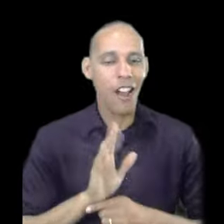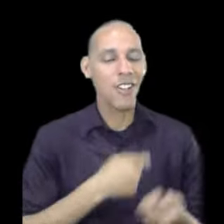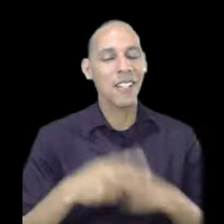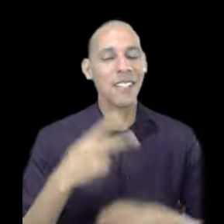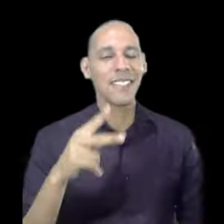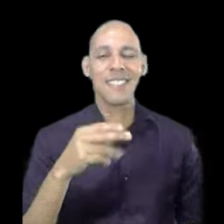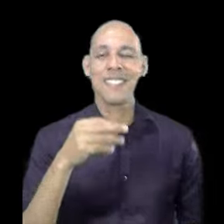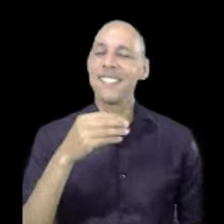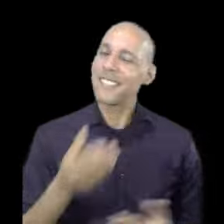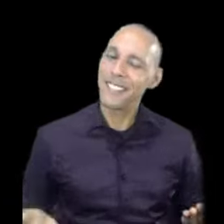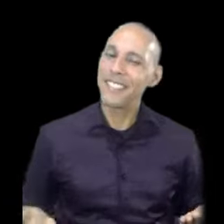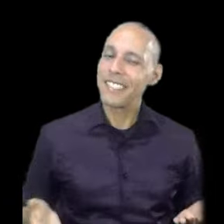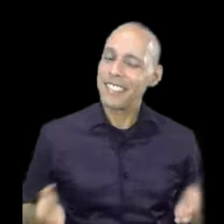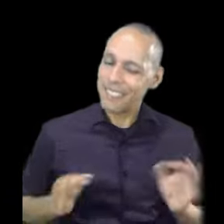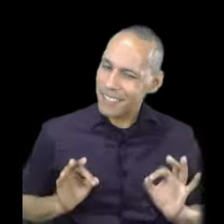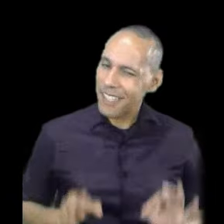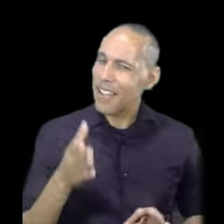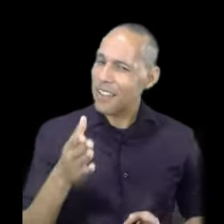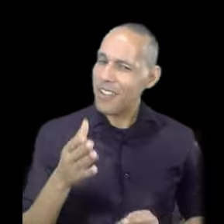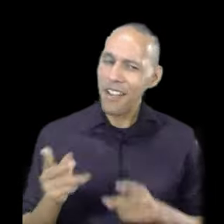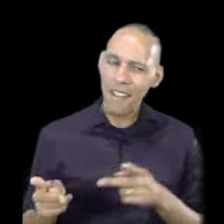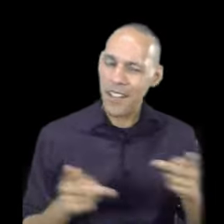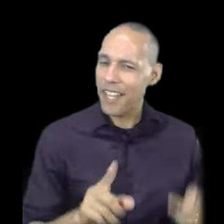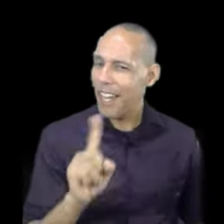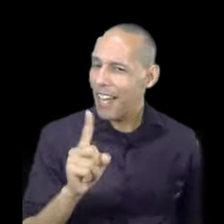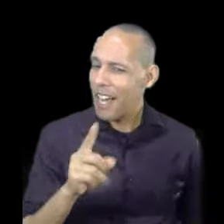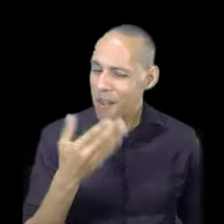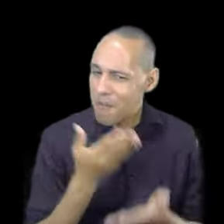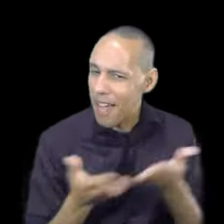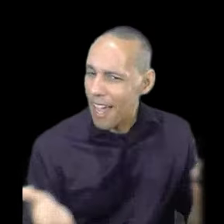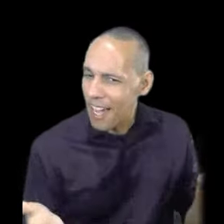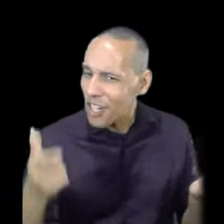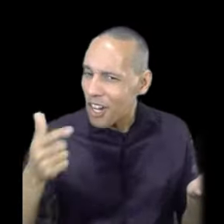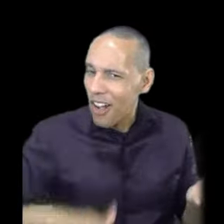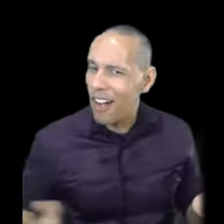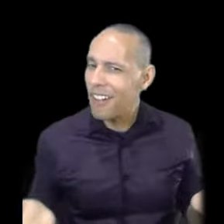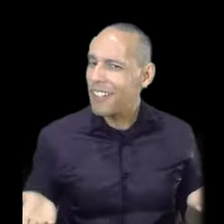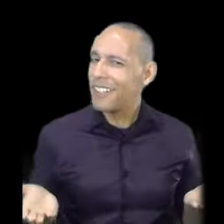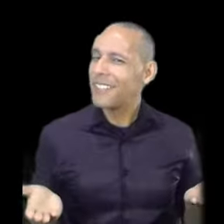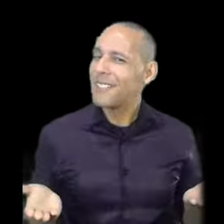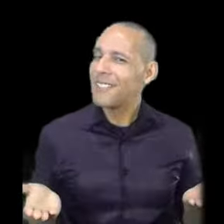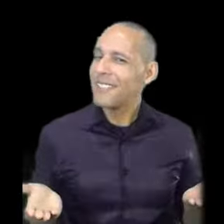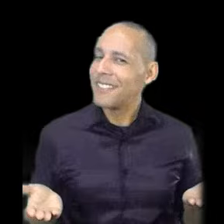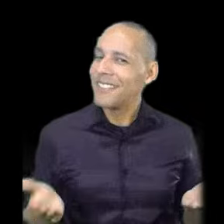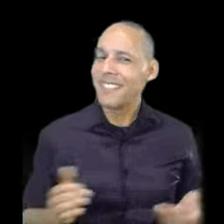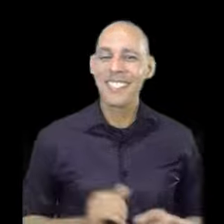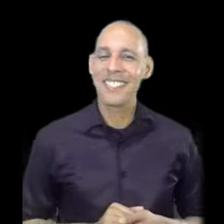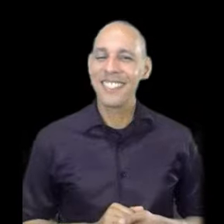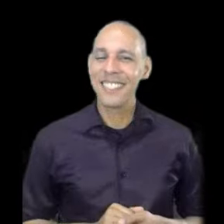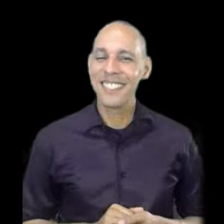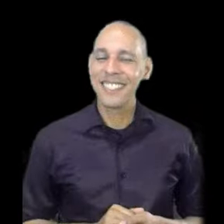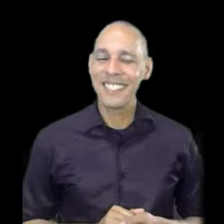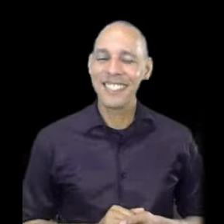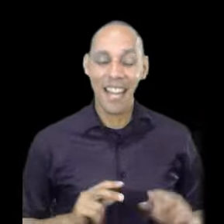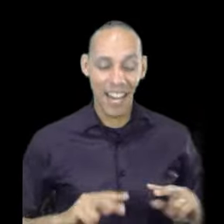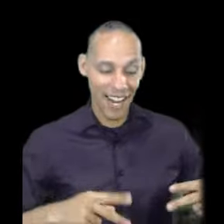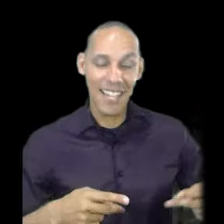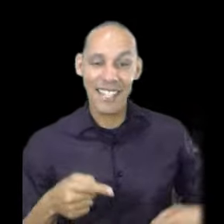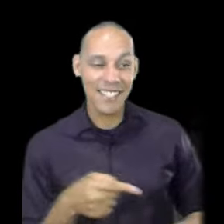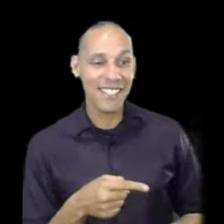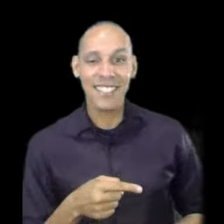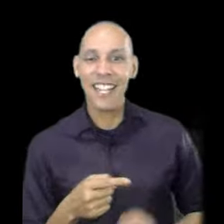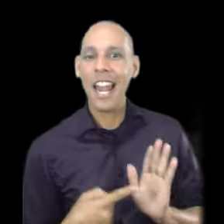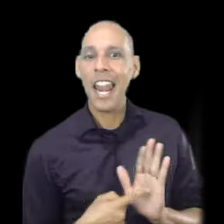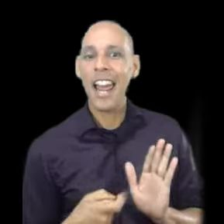tem certeza que você vai deixar essa oportunidade passar mais uma vez? É só clicar aqui no link e acessar